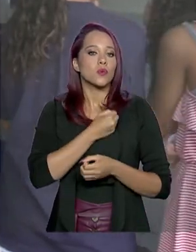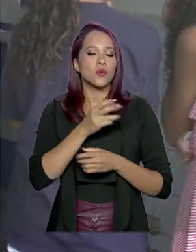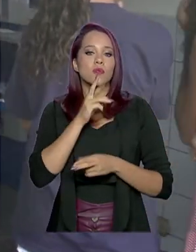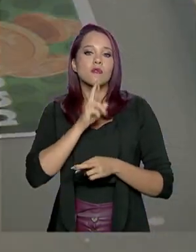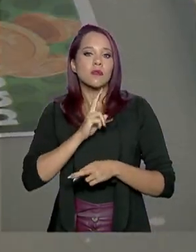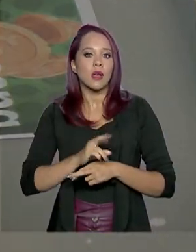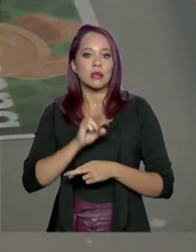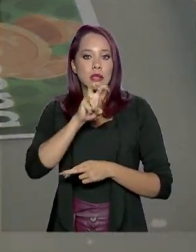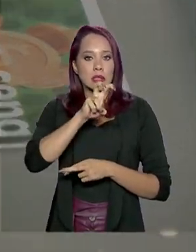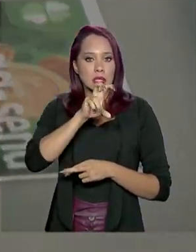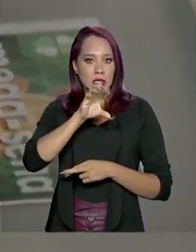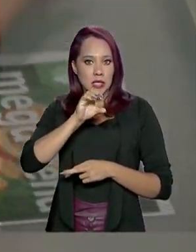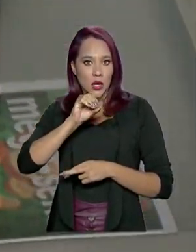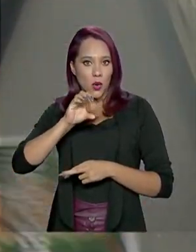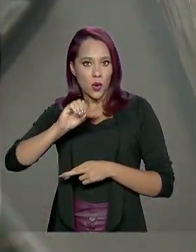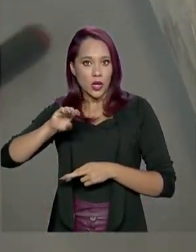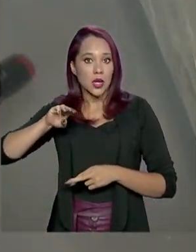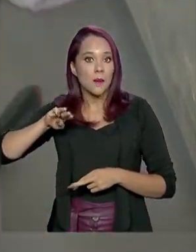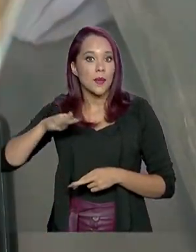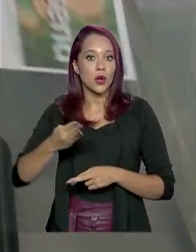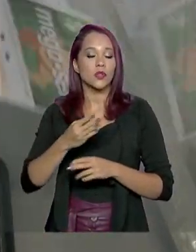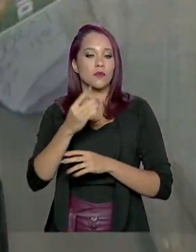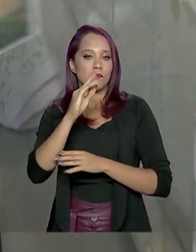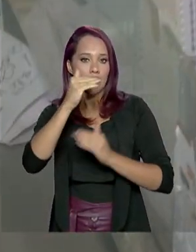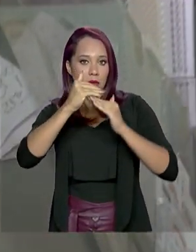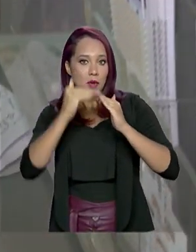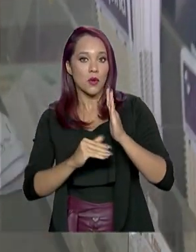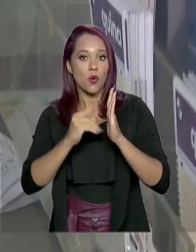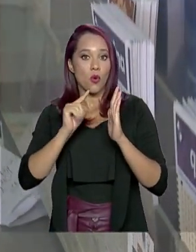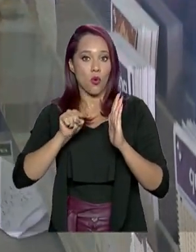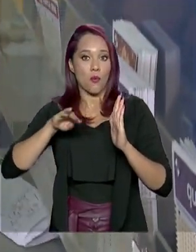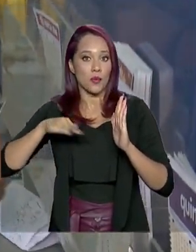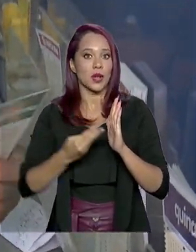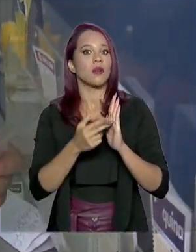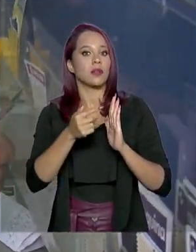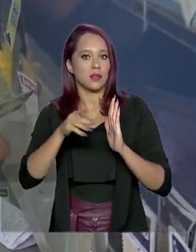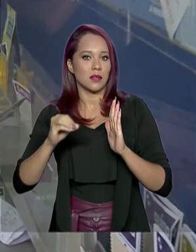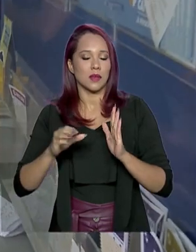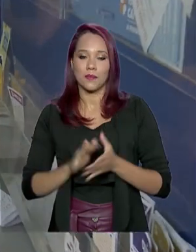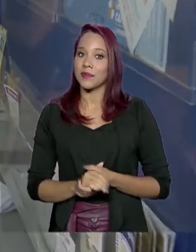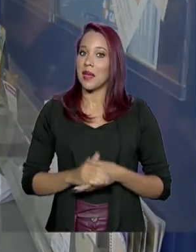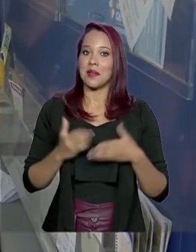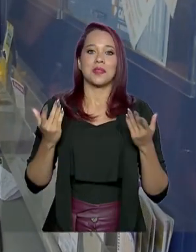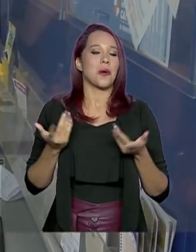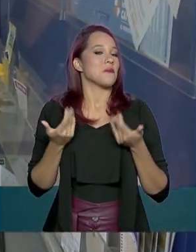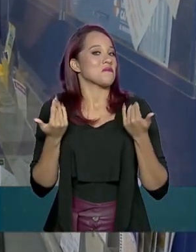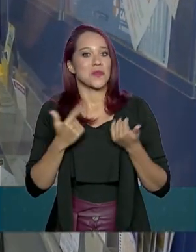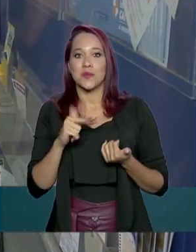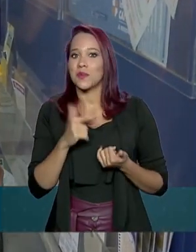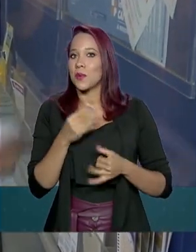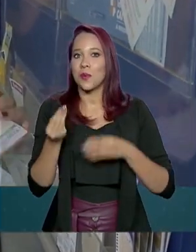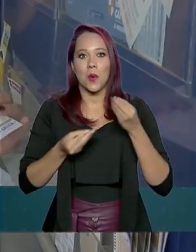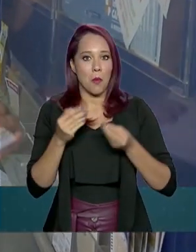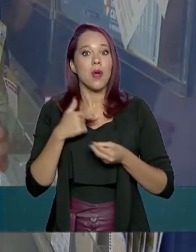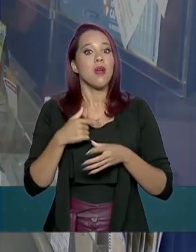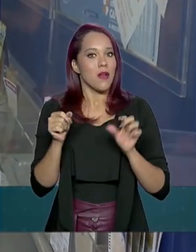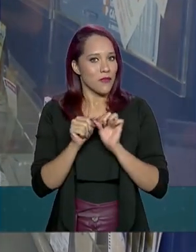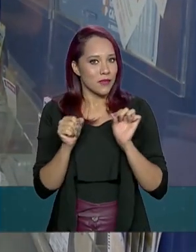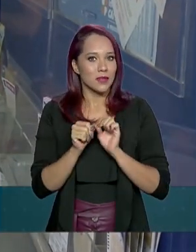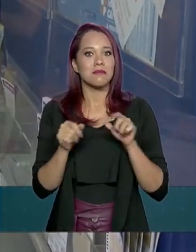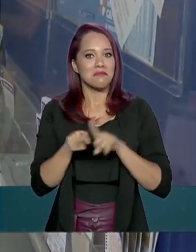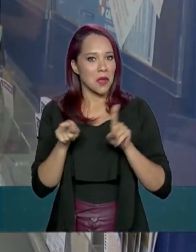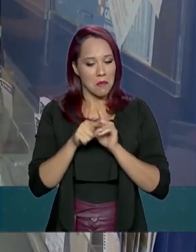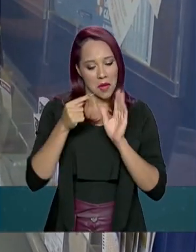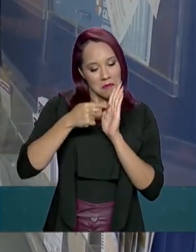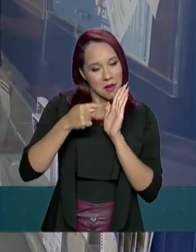50 milhões para um milhão e setecentos gente é isso aí não deu para não fazer esse joguinho